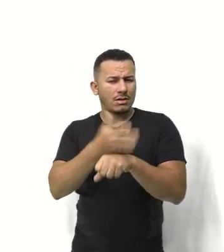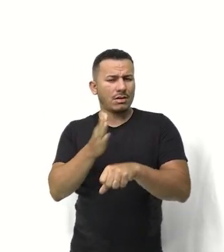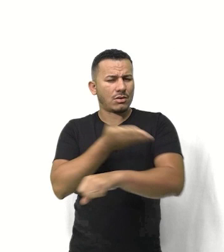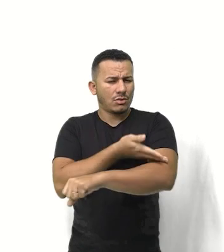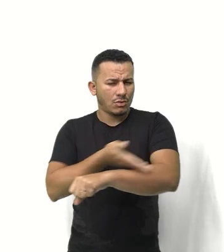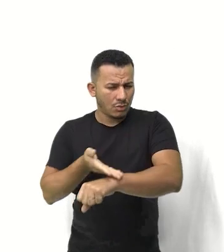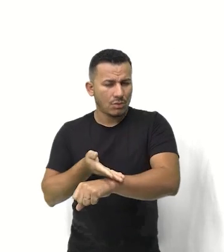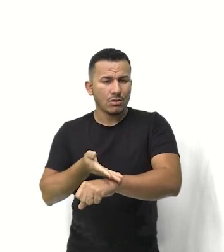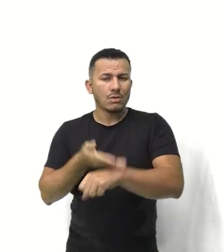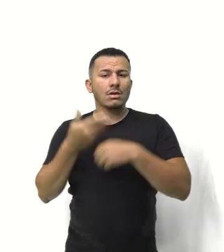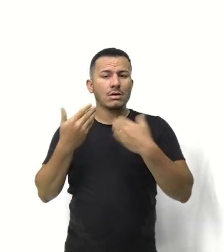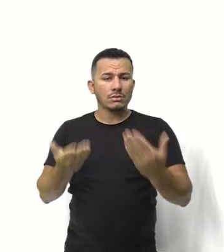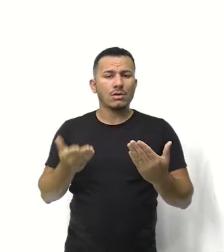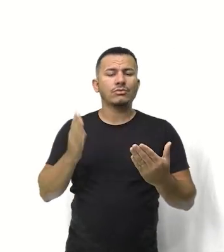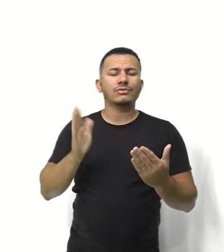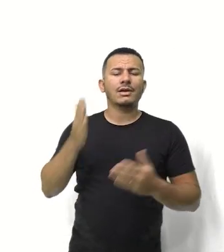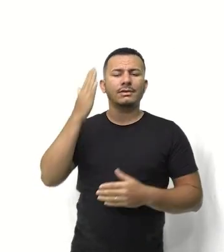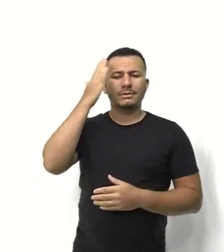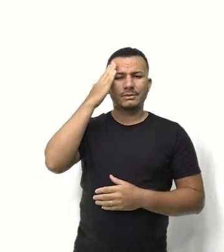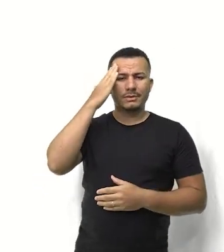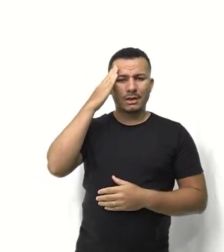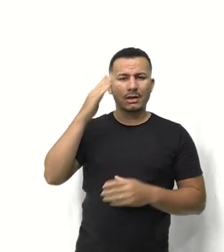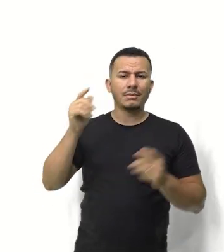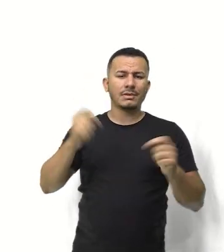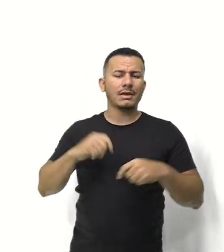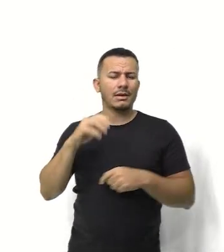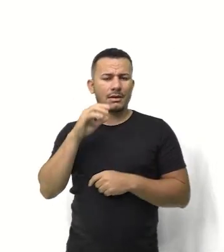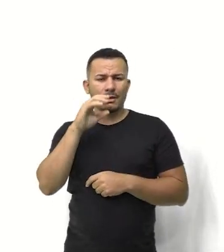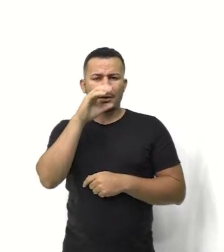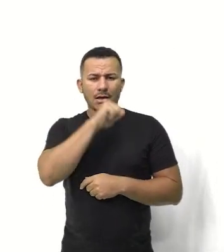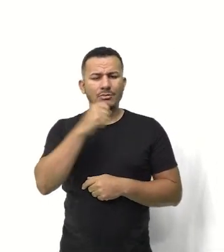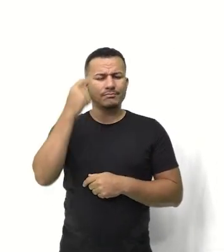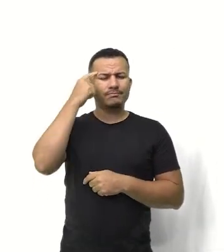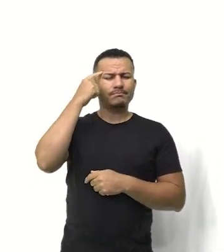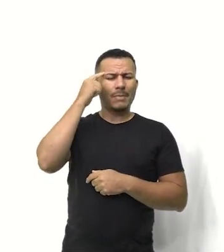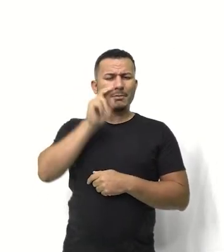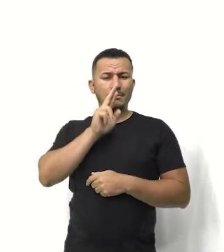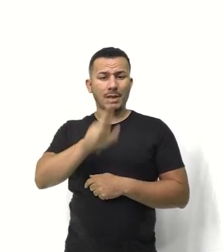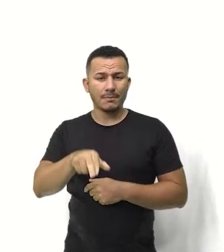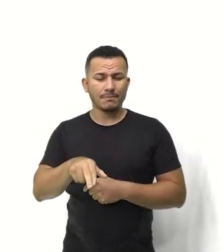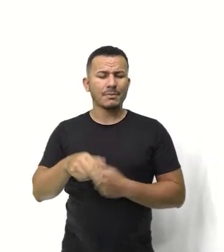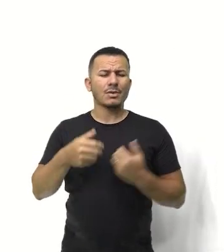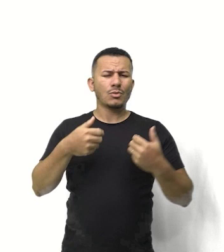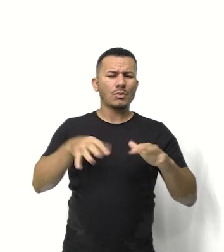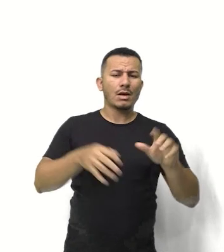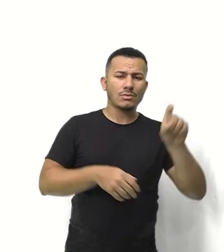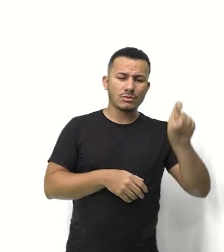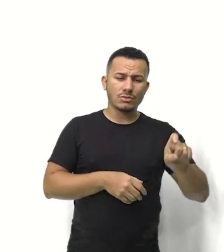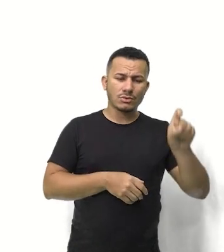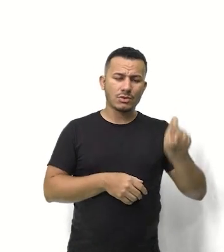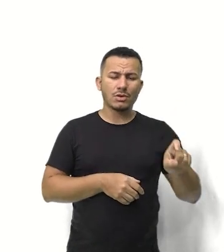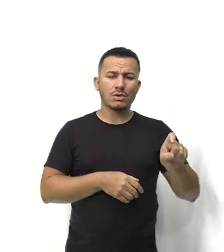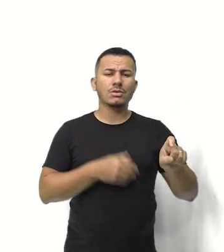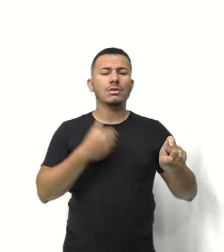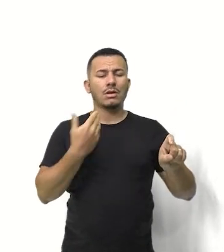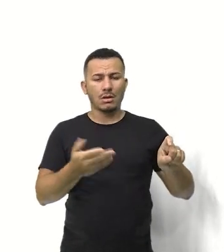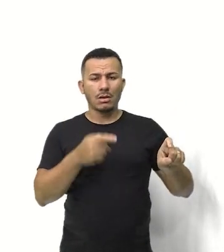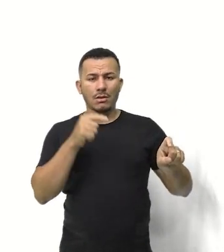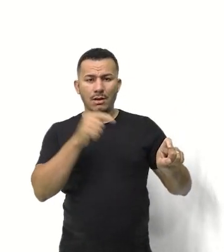princípio aditivo e de tanto fazer o princípio multiplicativo, ele simplesmente acelerou o processo de pensar. Ora, eu não quero